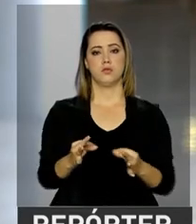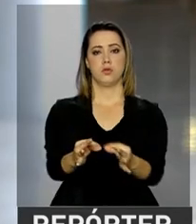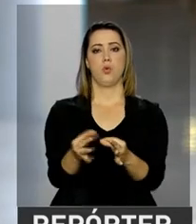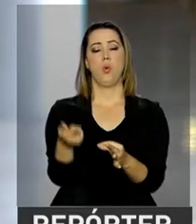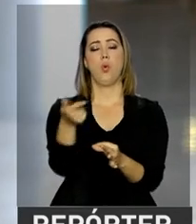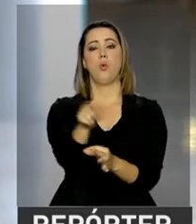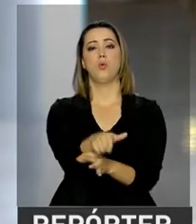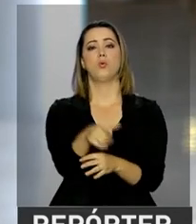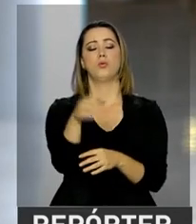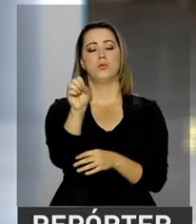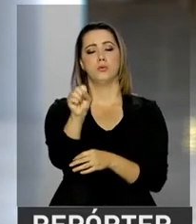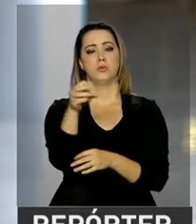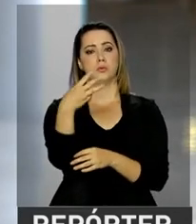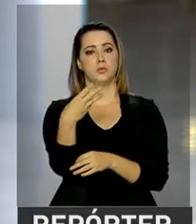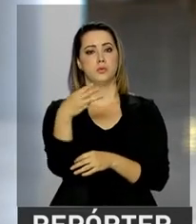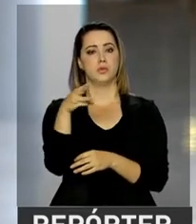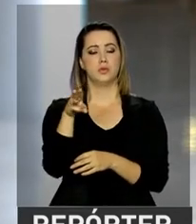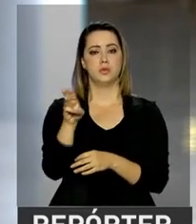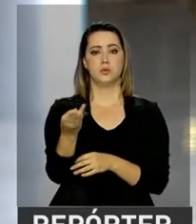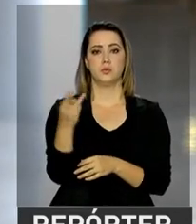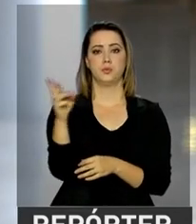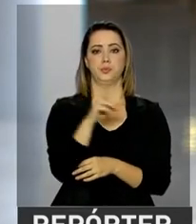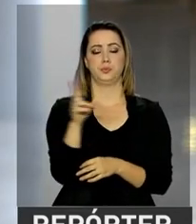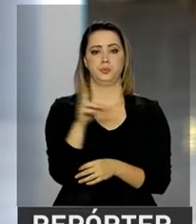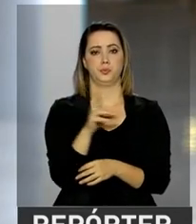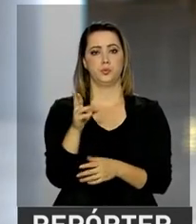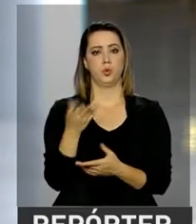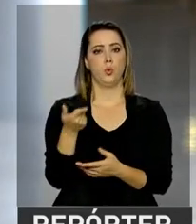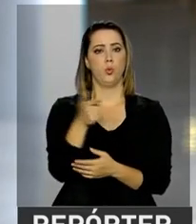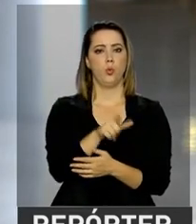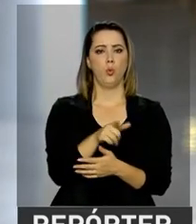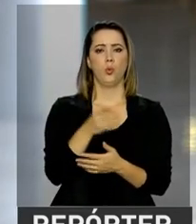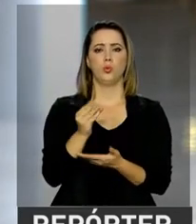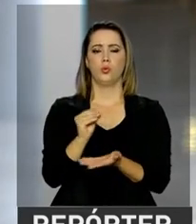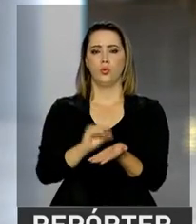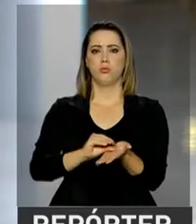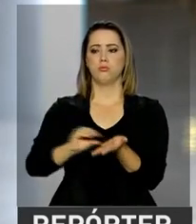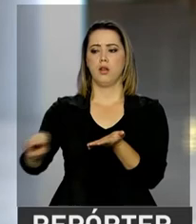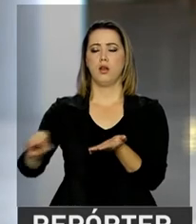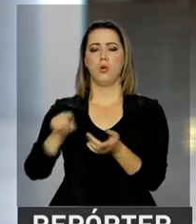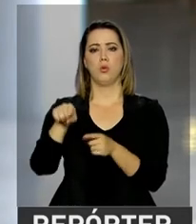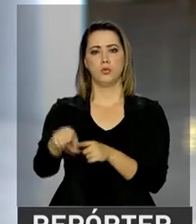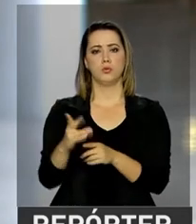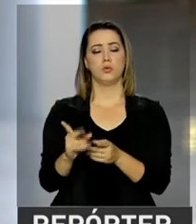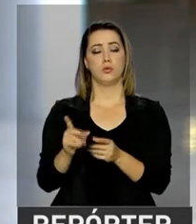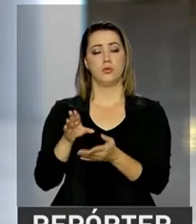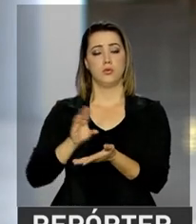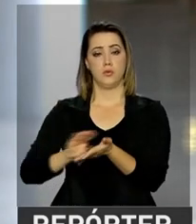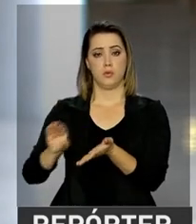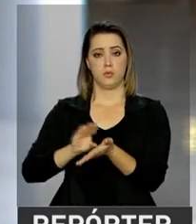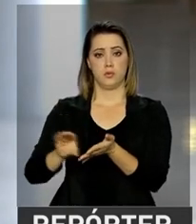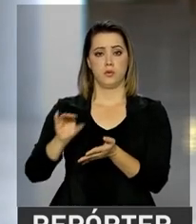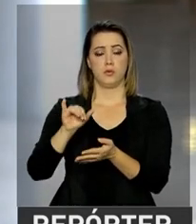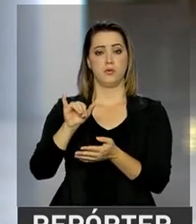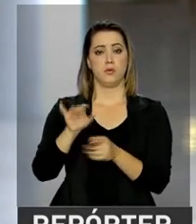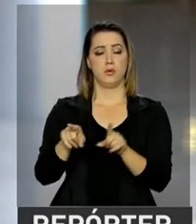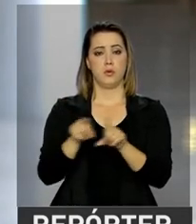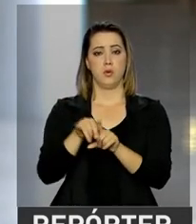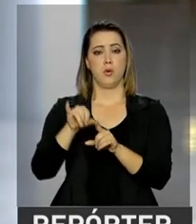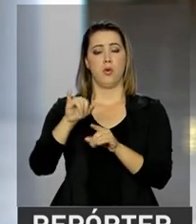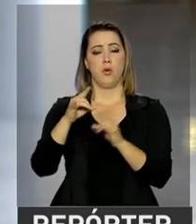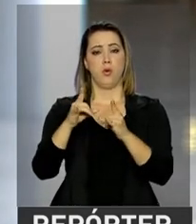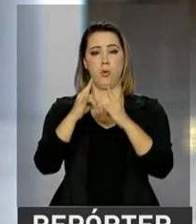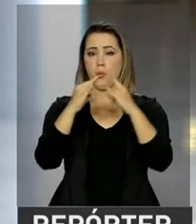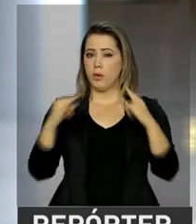outros 82 milhões de reais. O restante foi repassado ao Instituto Nacional de Educação de Surdos,